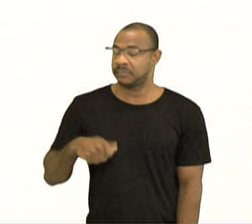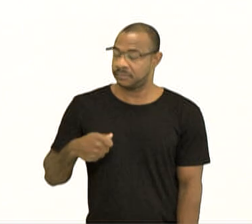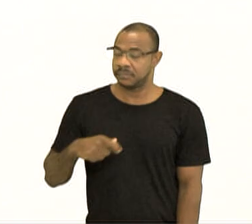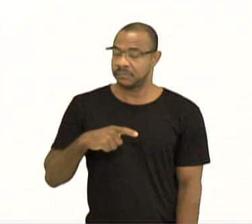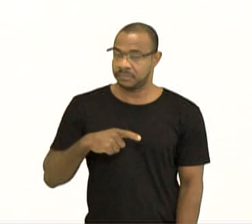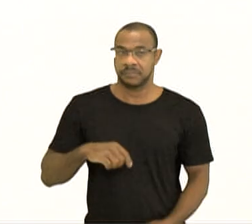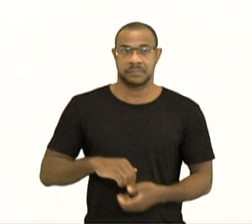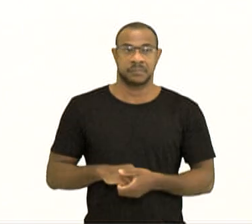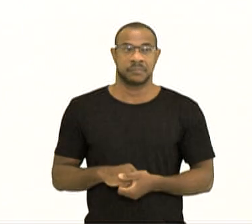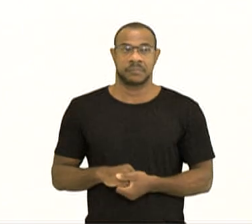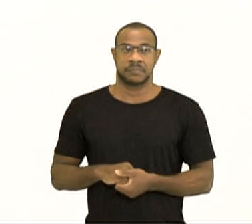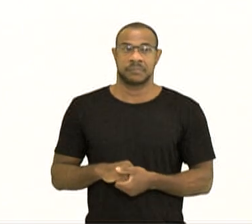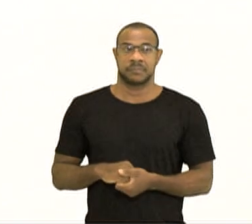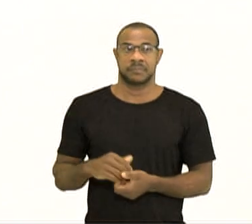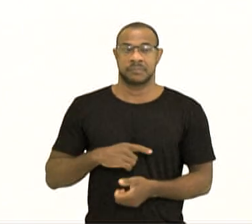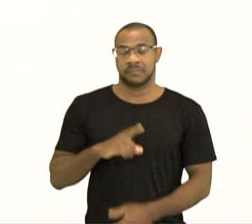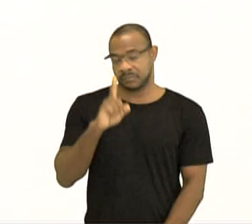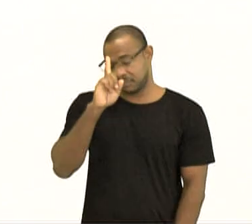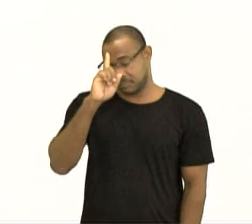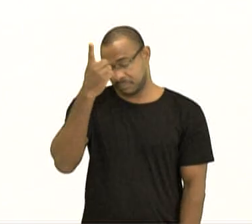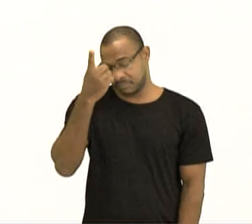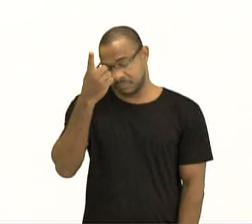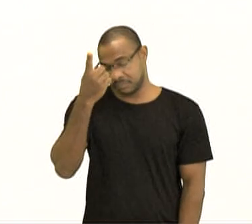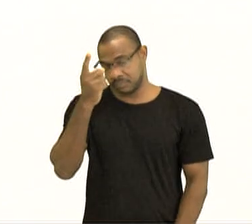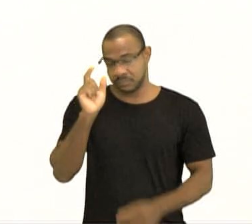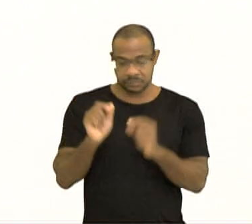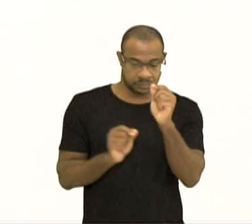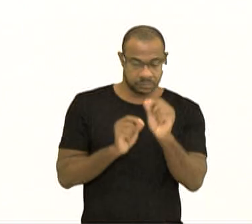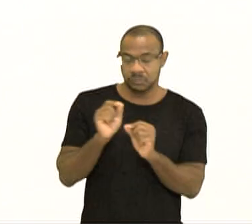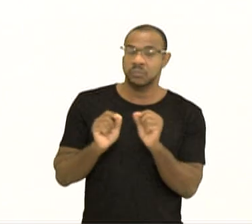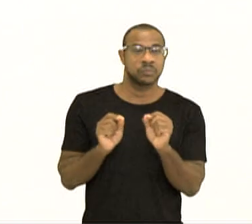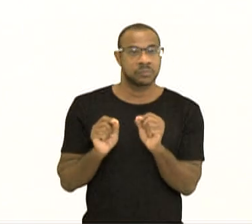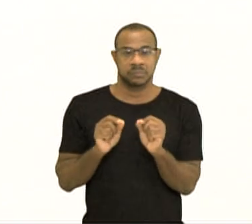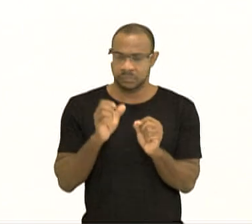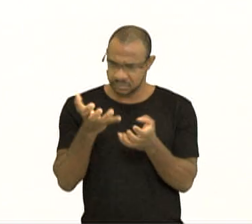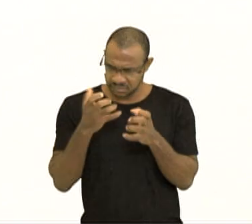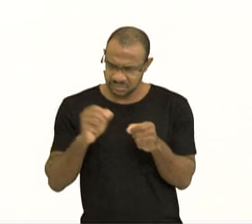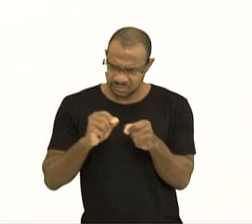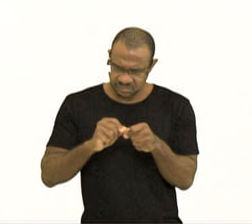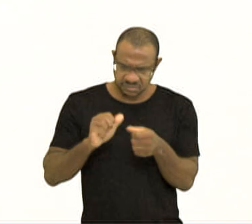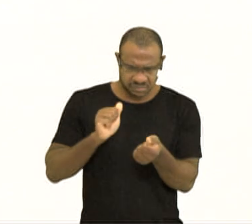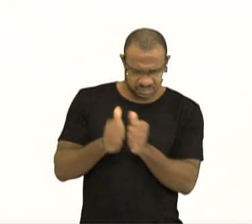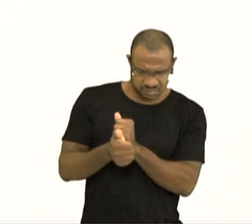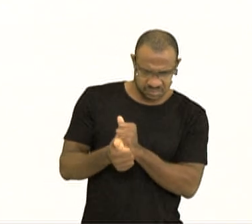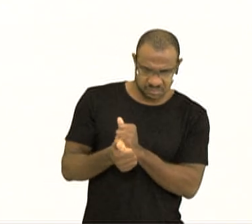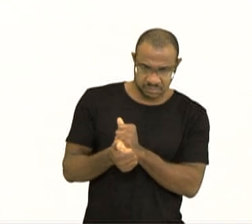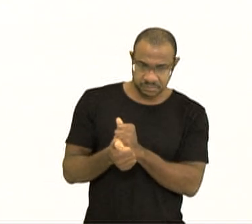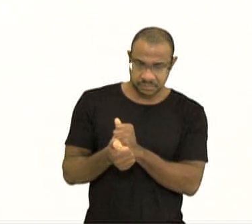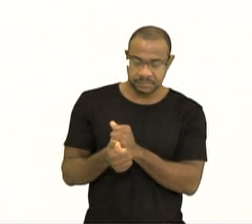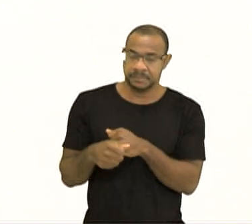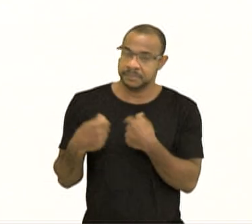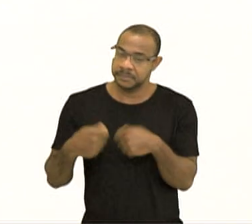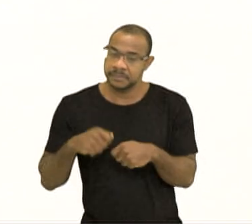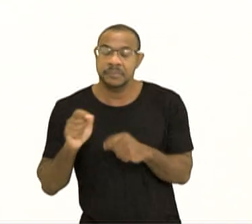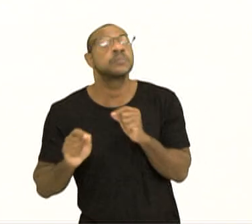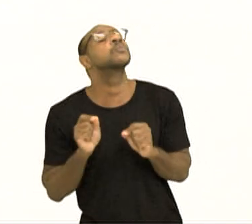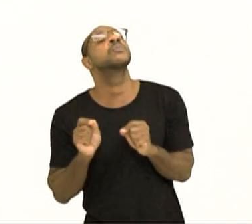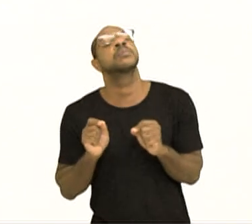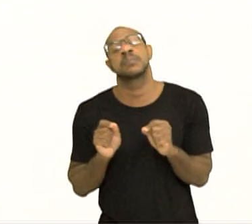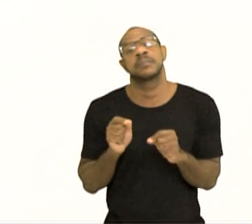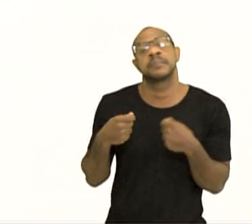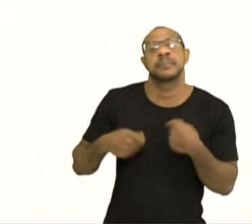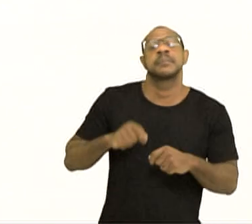Então, repare que aqui a gente tem uma ideia de condição, né? Se você quer fazer o esporte, tem uma condição, né?